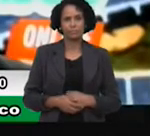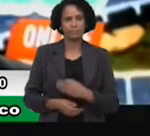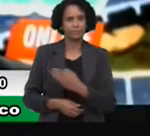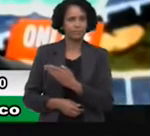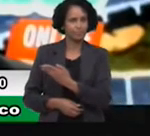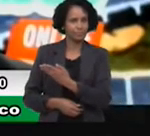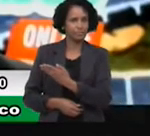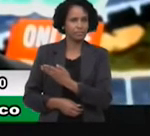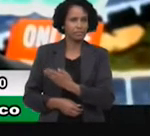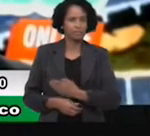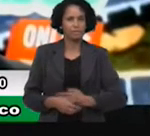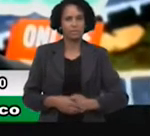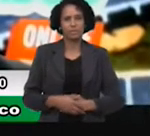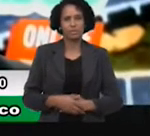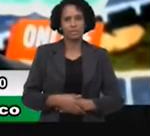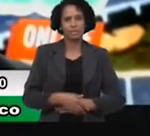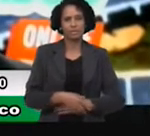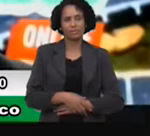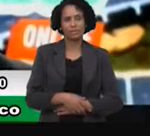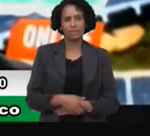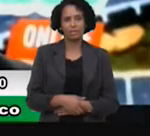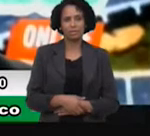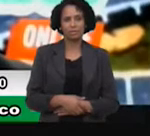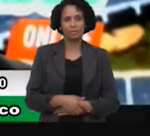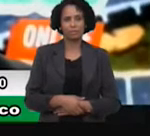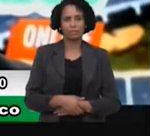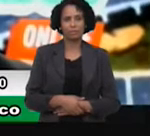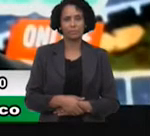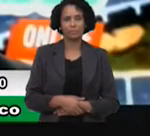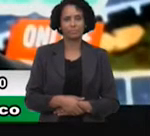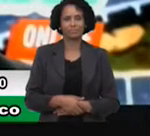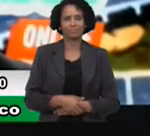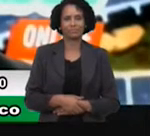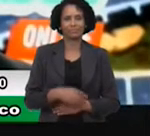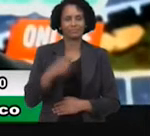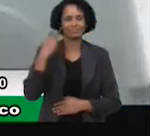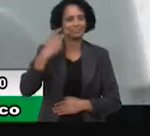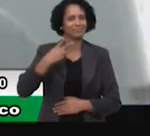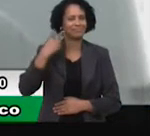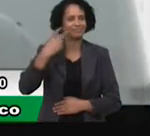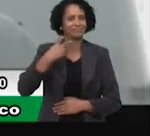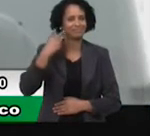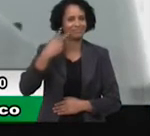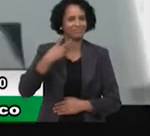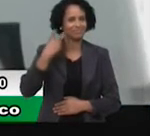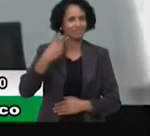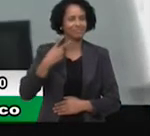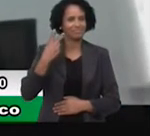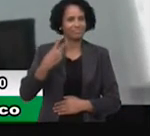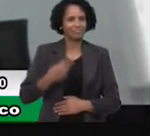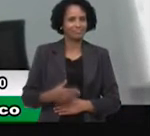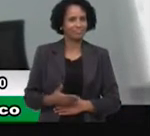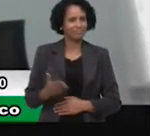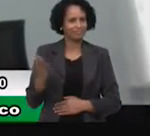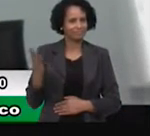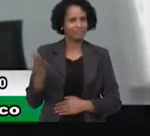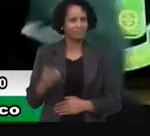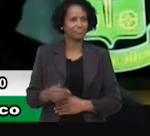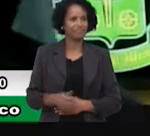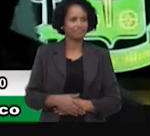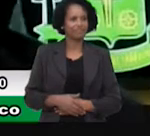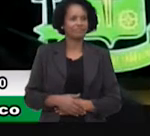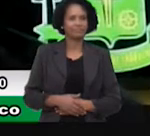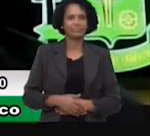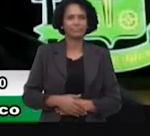De Paula. O vereador Jair Assaf, como vota, Vossa Excelência? Voto sim, secretário. Registrado o voto sim do vereador